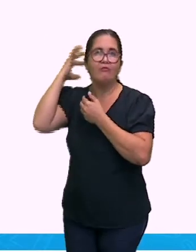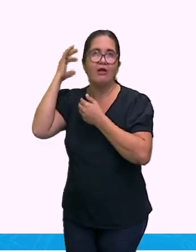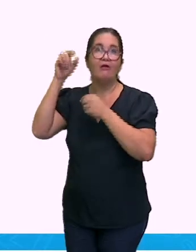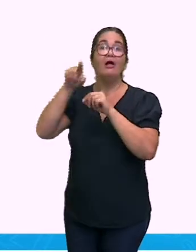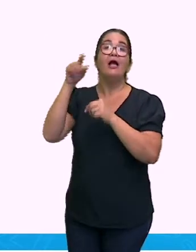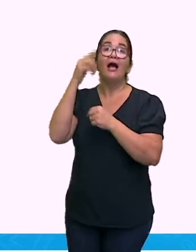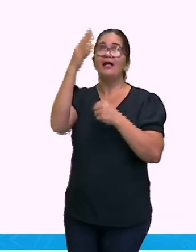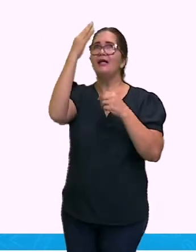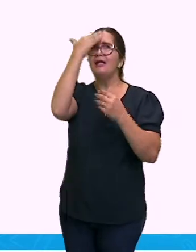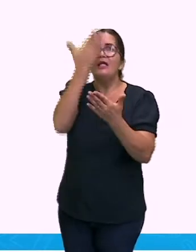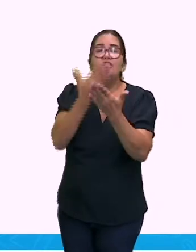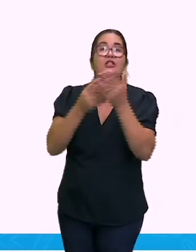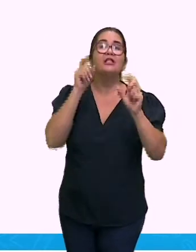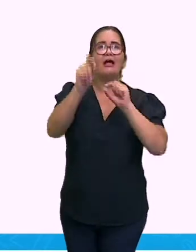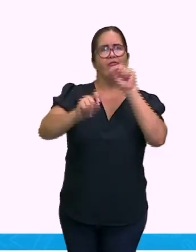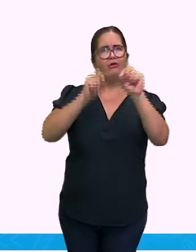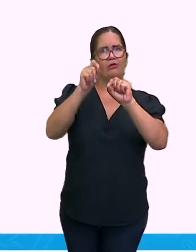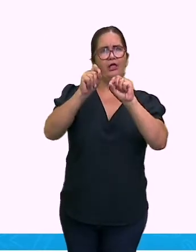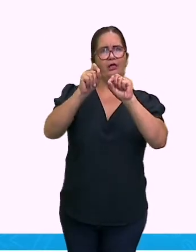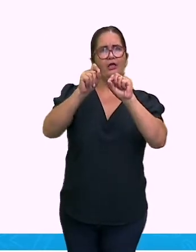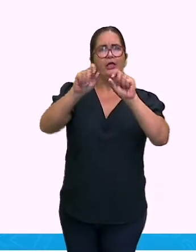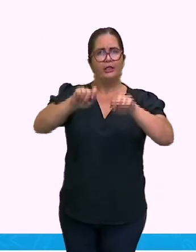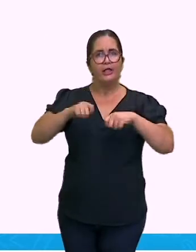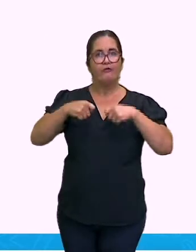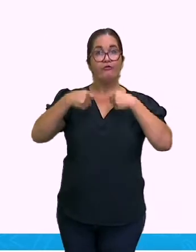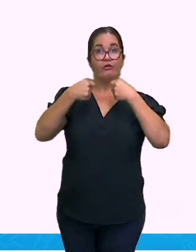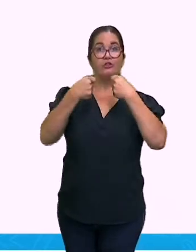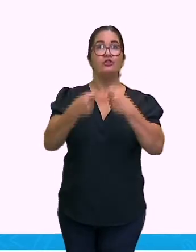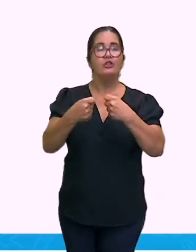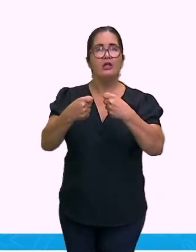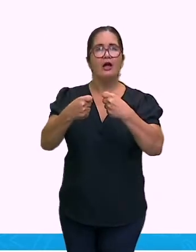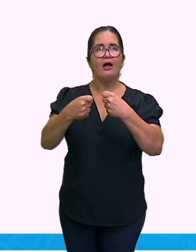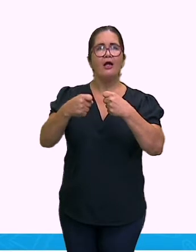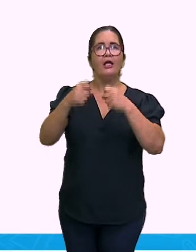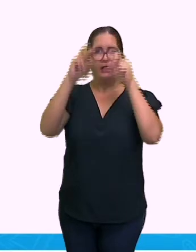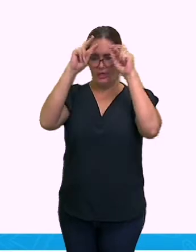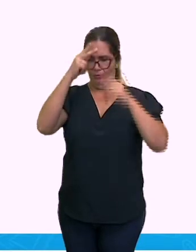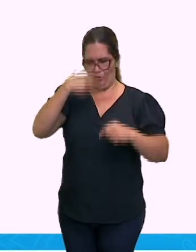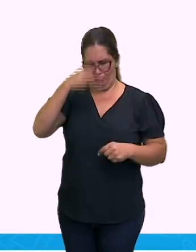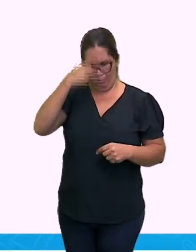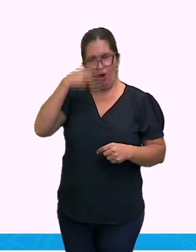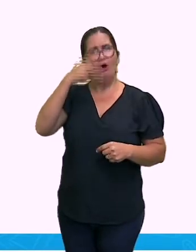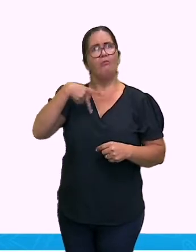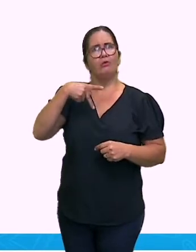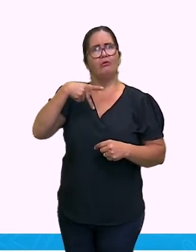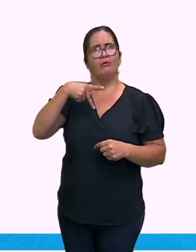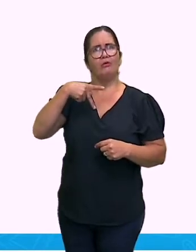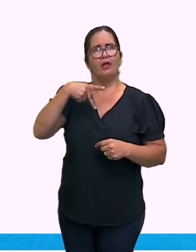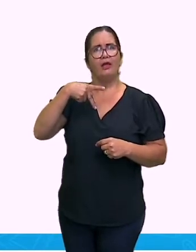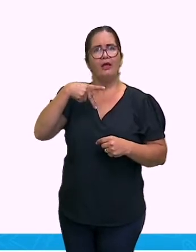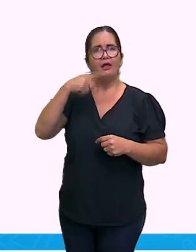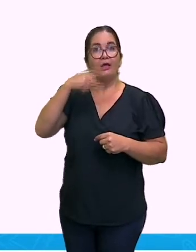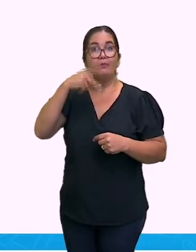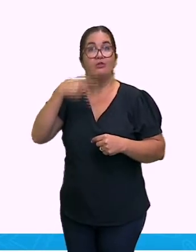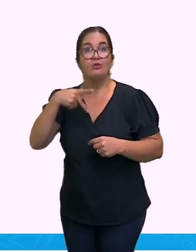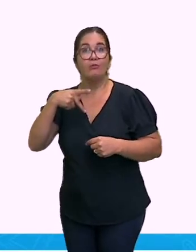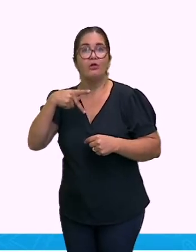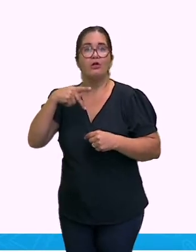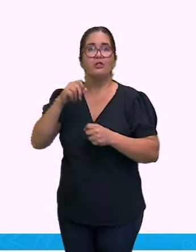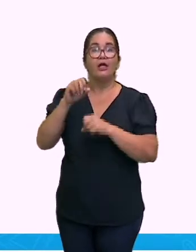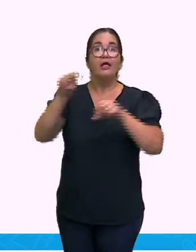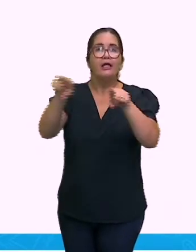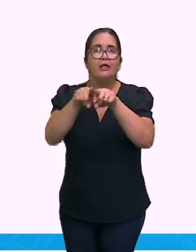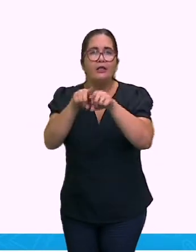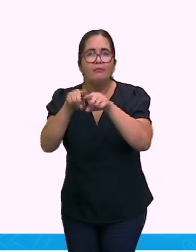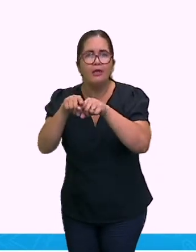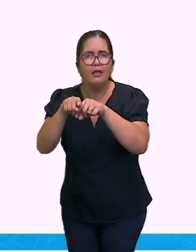governar. Defendeu o governo em que o indivíduo era visto como súdito, que deveria apenas